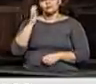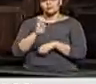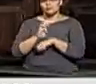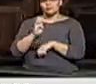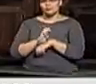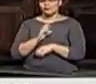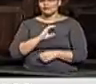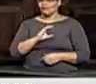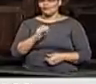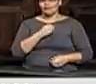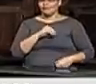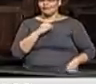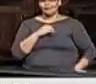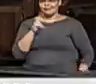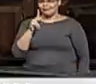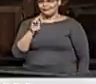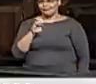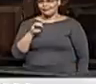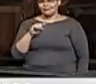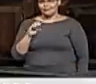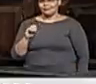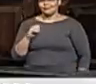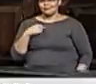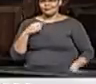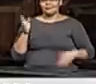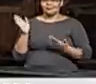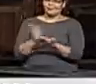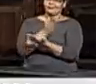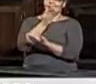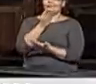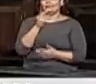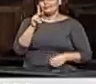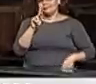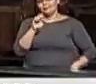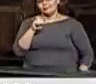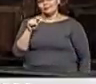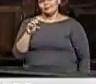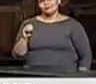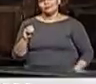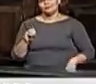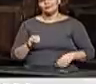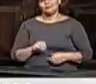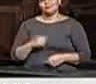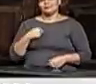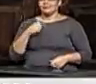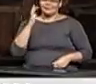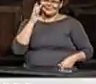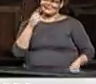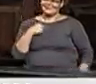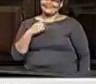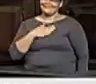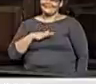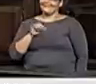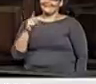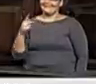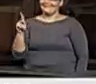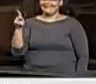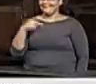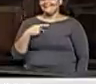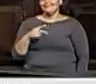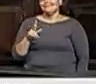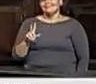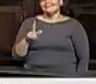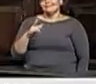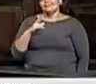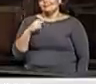É melhor abreviar e dizer, sai, Pezão. Não é que eu não gosto dele, não é nada